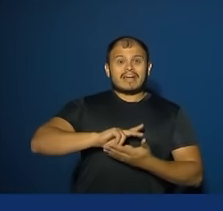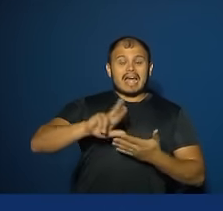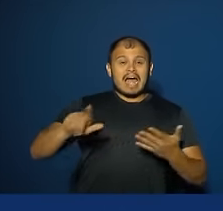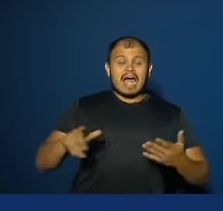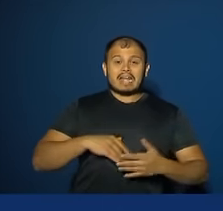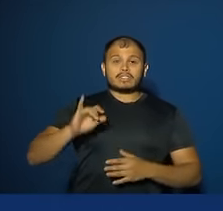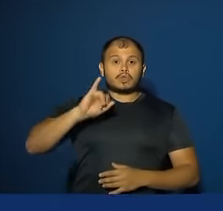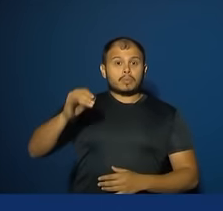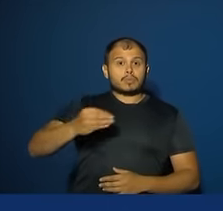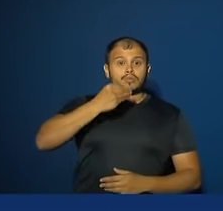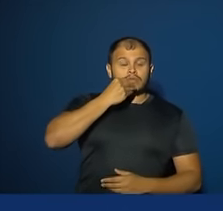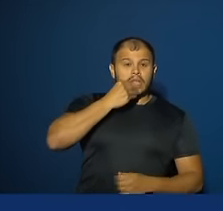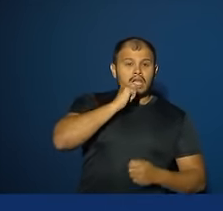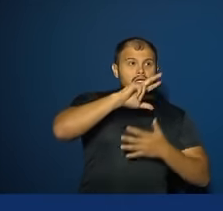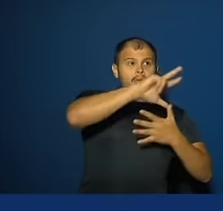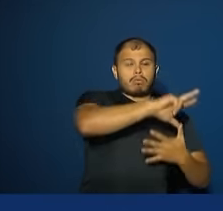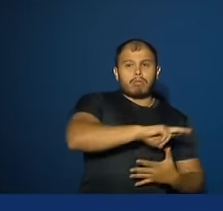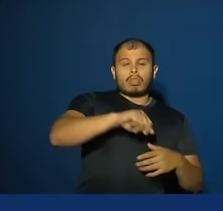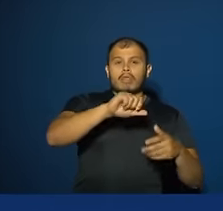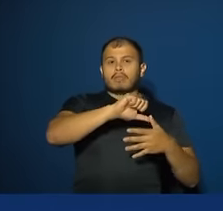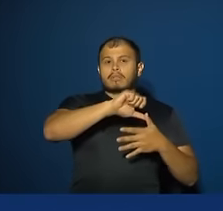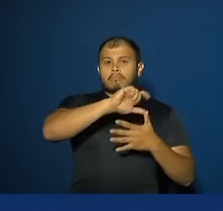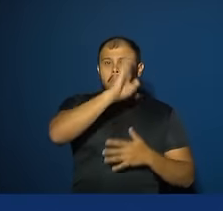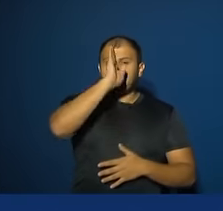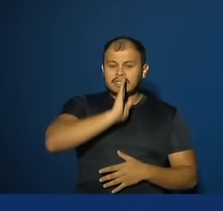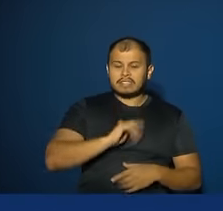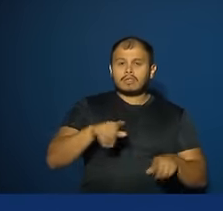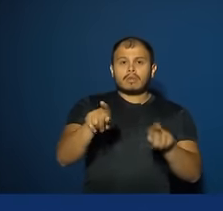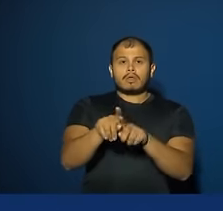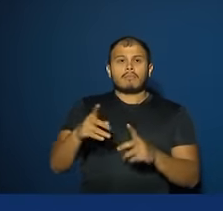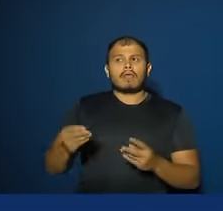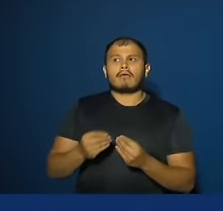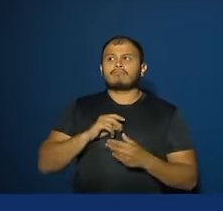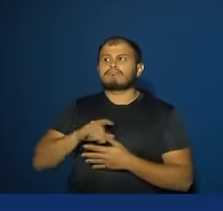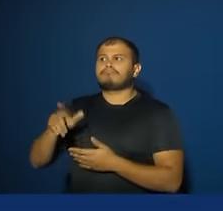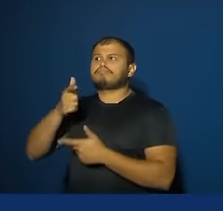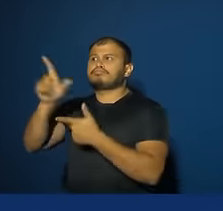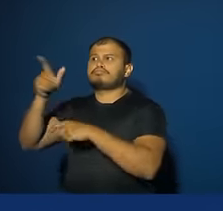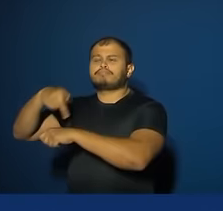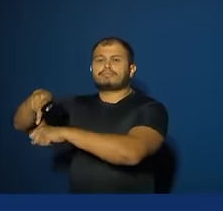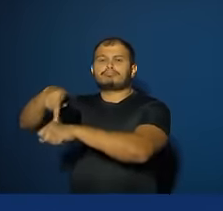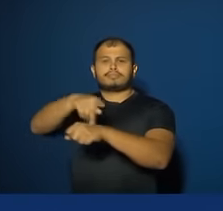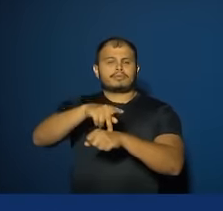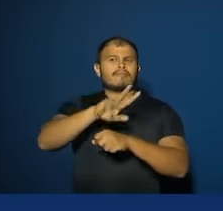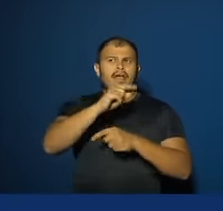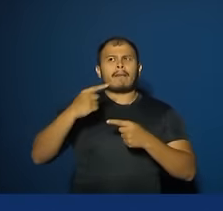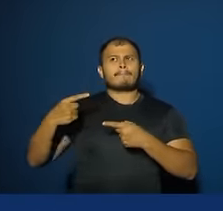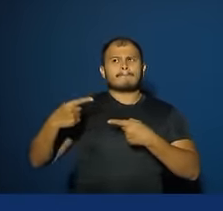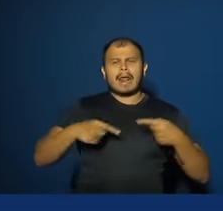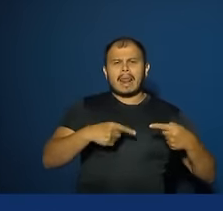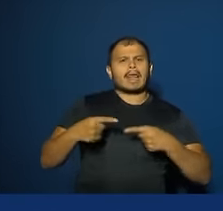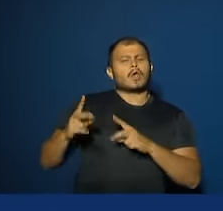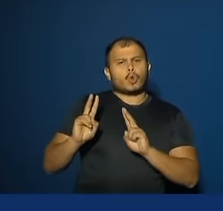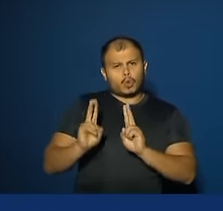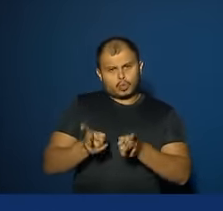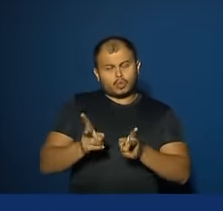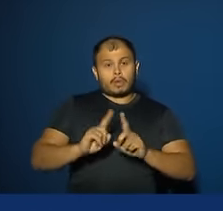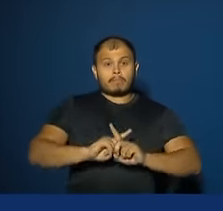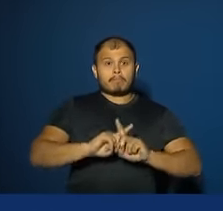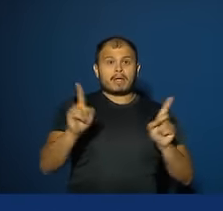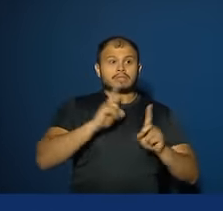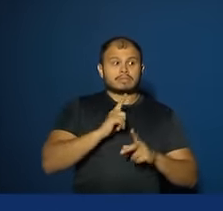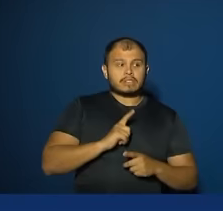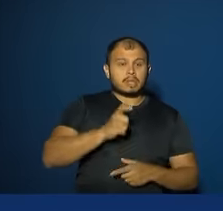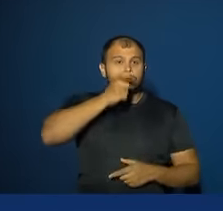entre Brasil América Latina e Arábia saudito Oriente Médio São enormes e independente do conflito vão continuar e e os interesses